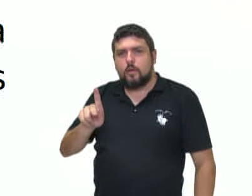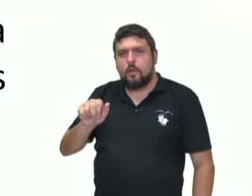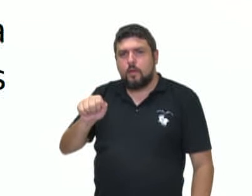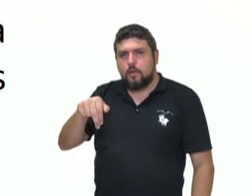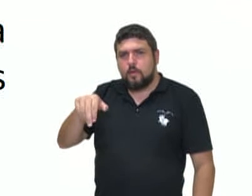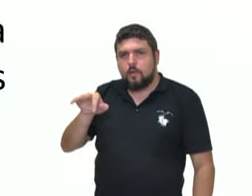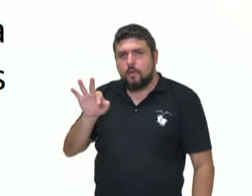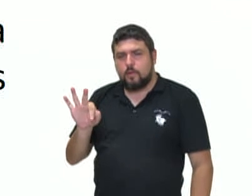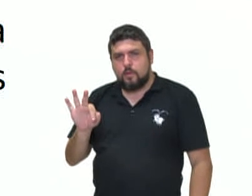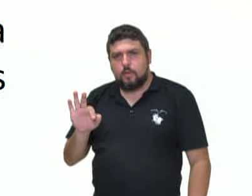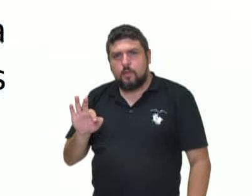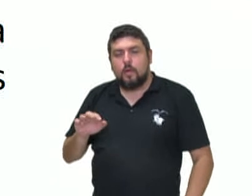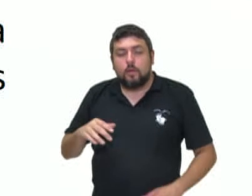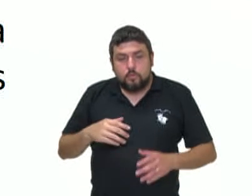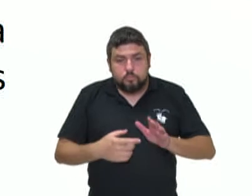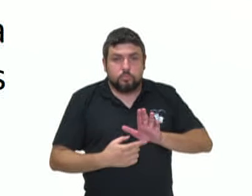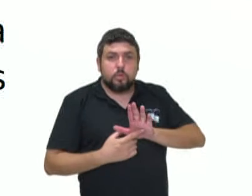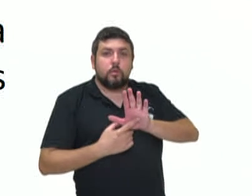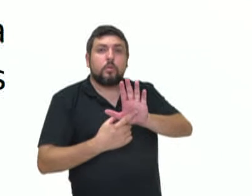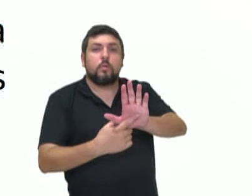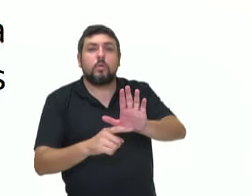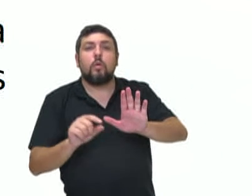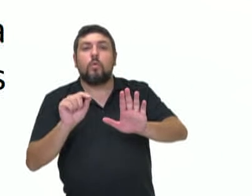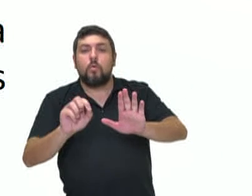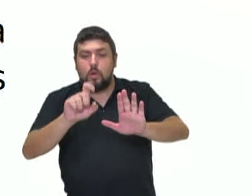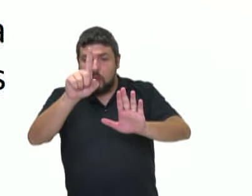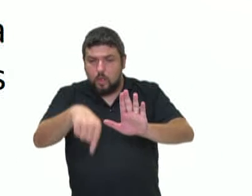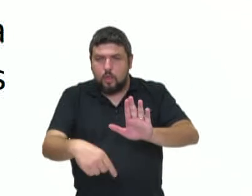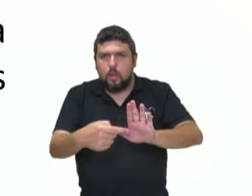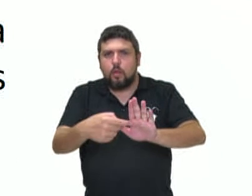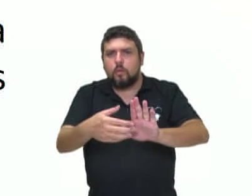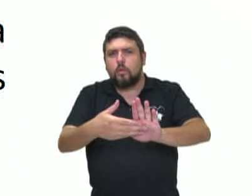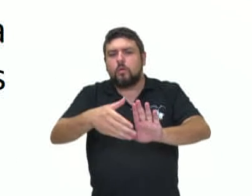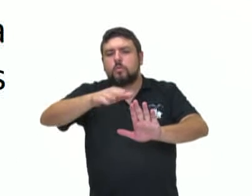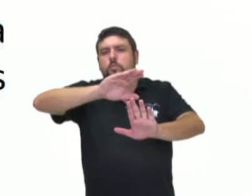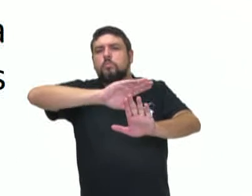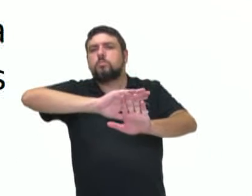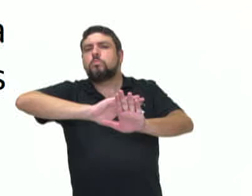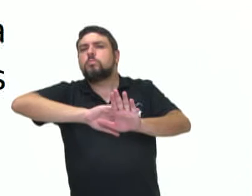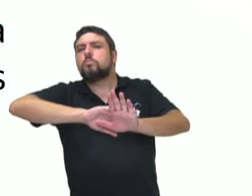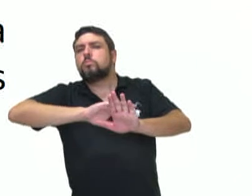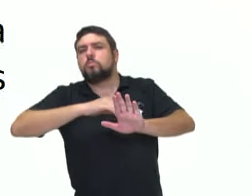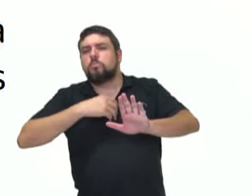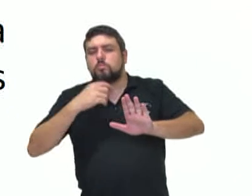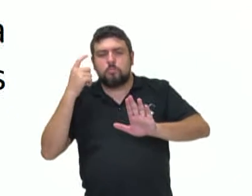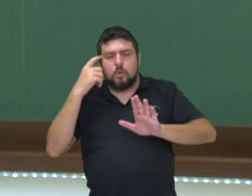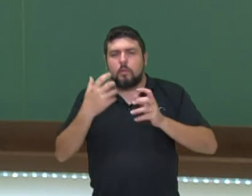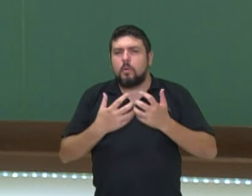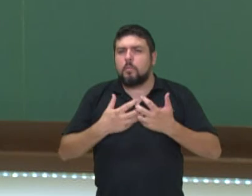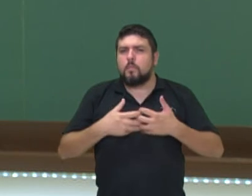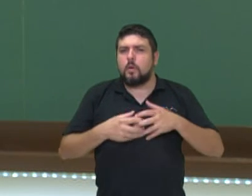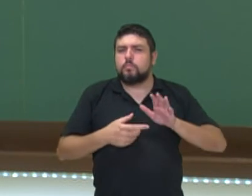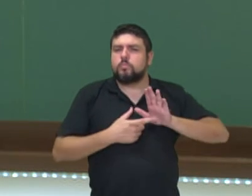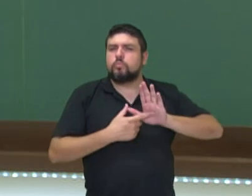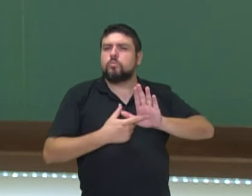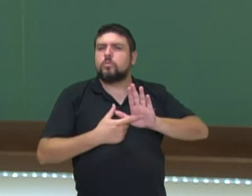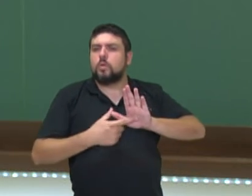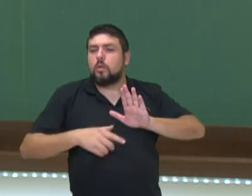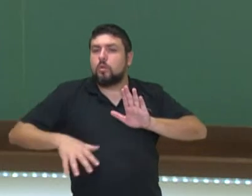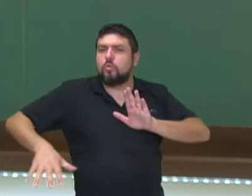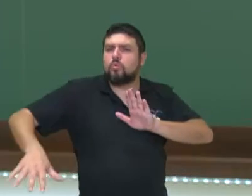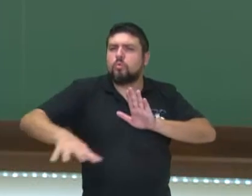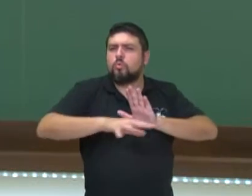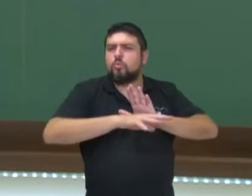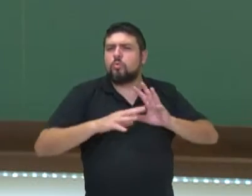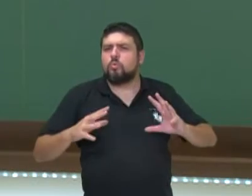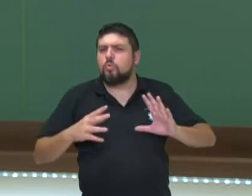capacidade de pensar as nossas ações como se essas fossem leis universais, aquele imperativo categórico.